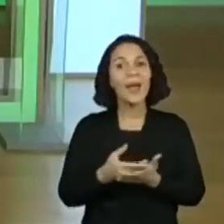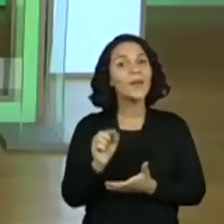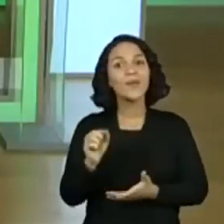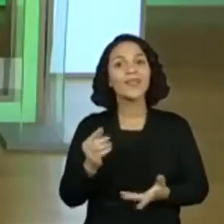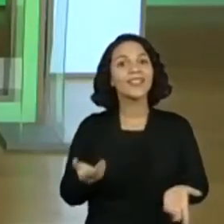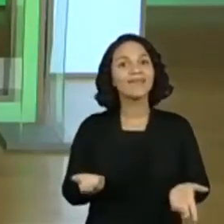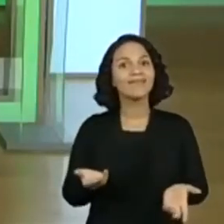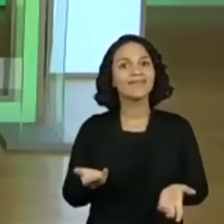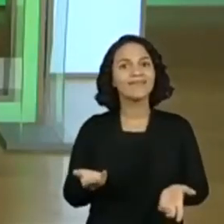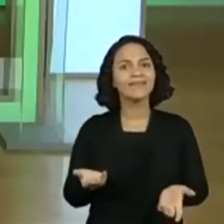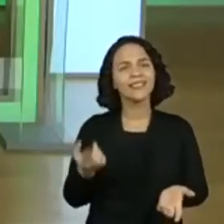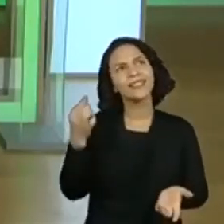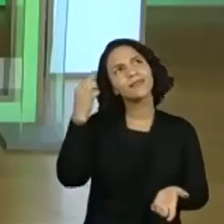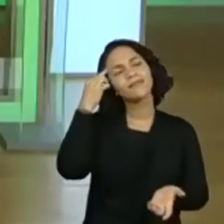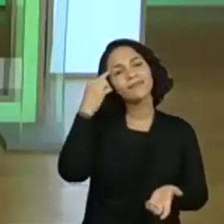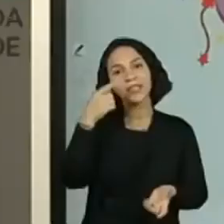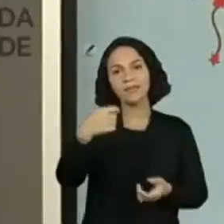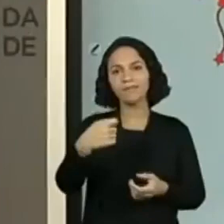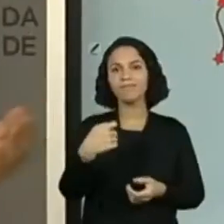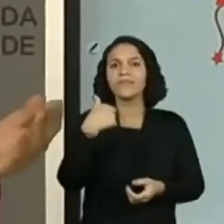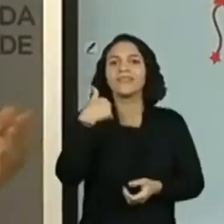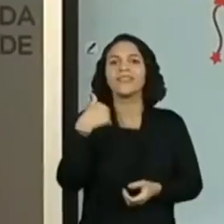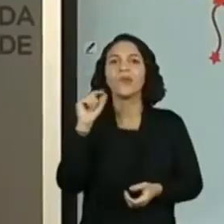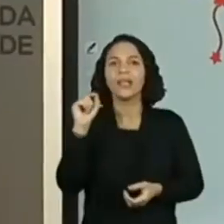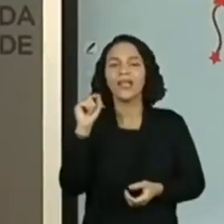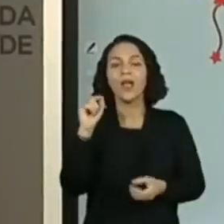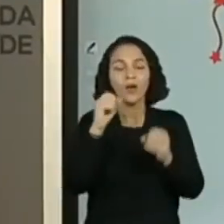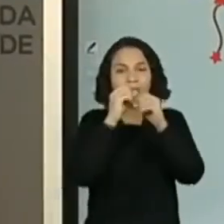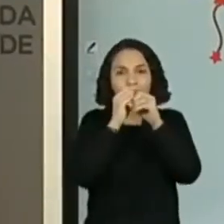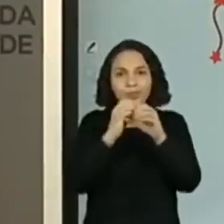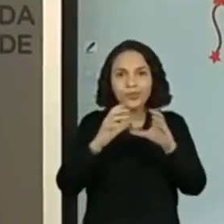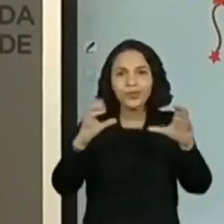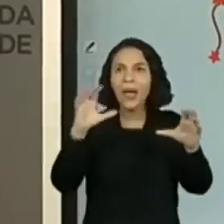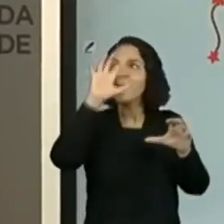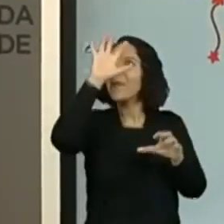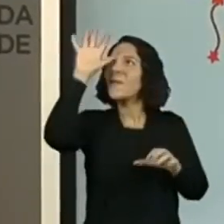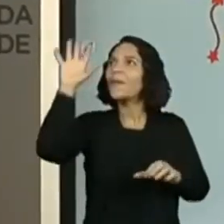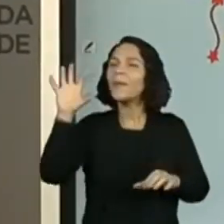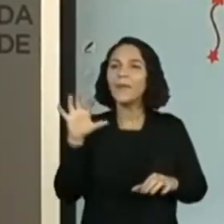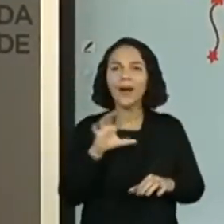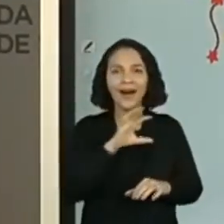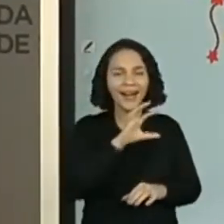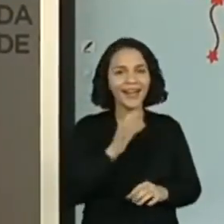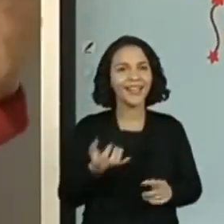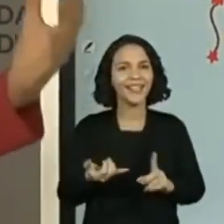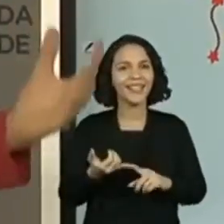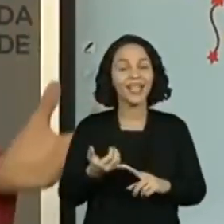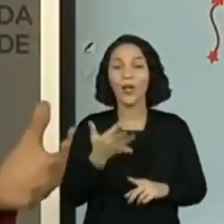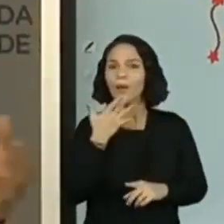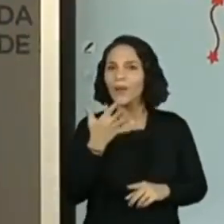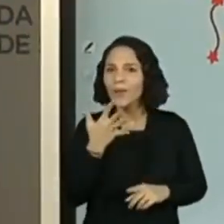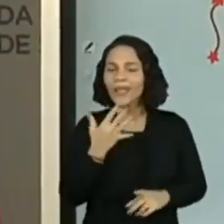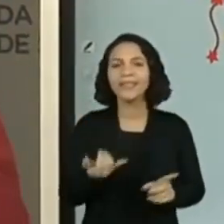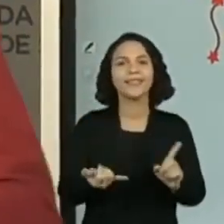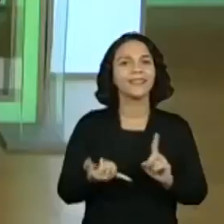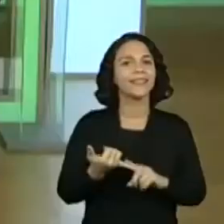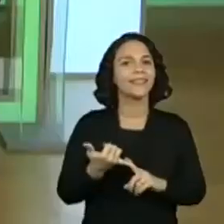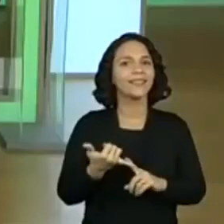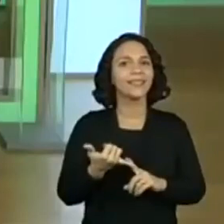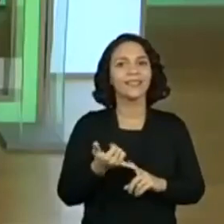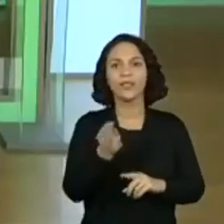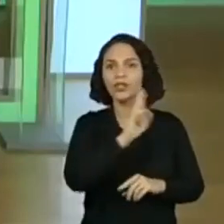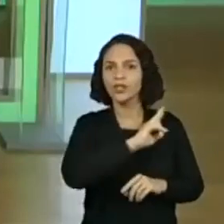aula. Que pistas a gente tem na imagem? Os balões que a professora Genoveva já apontou, essas cores todas, o